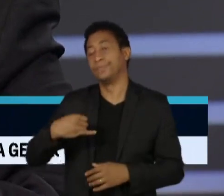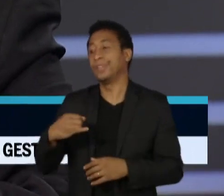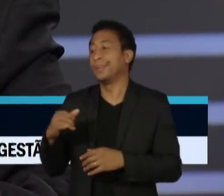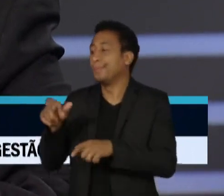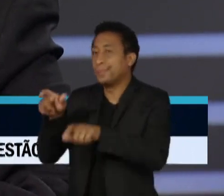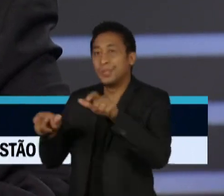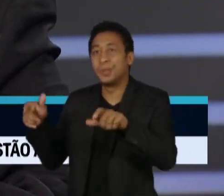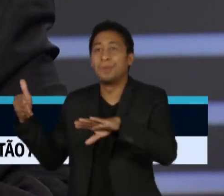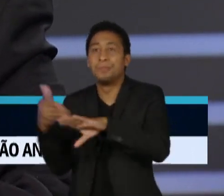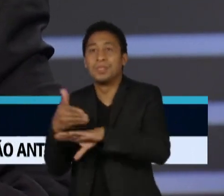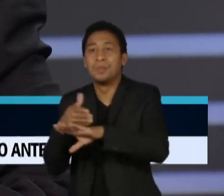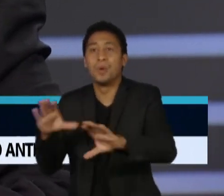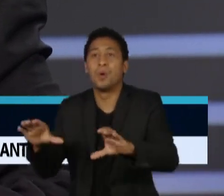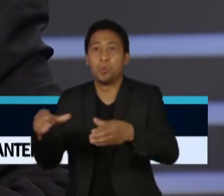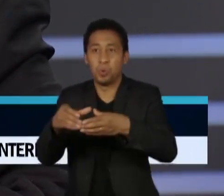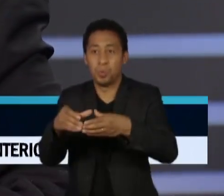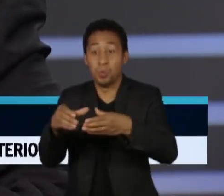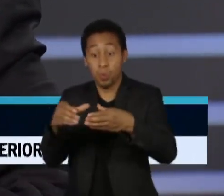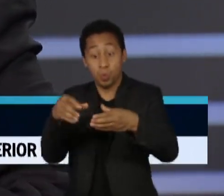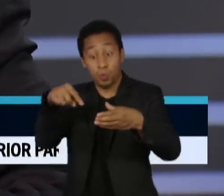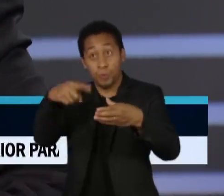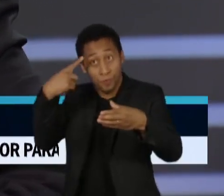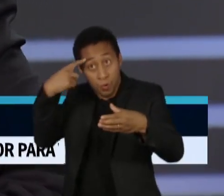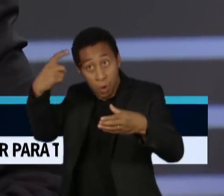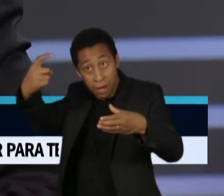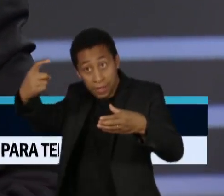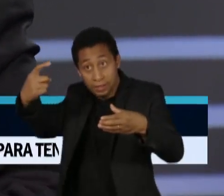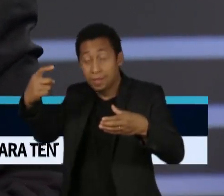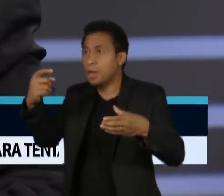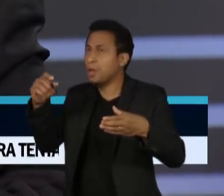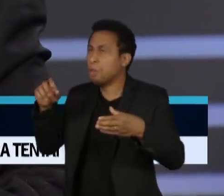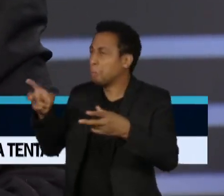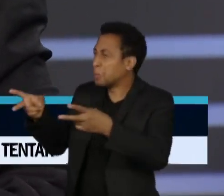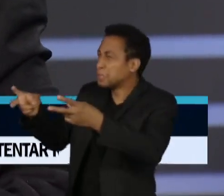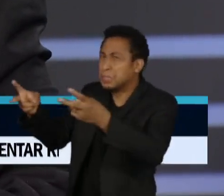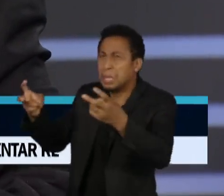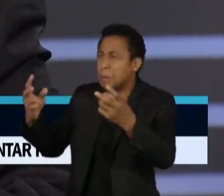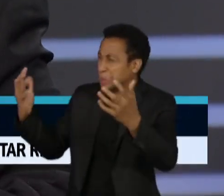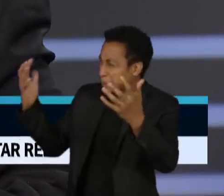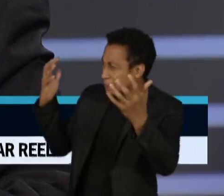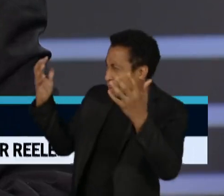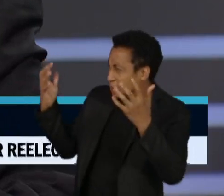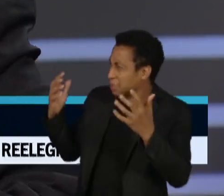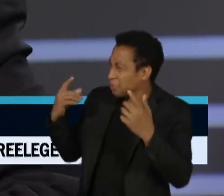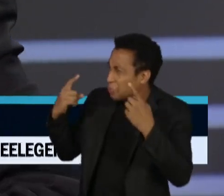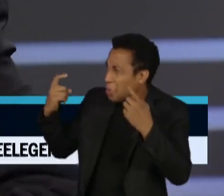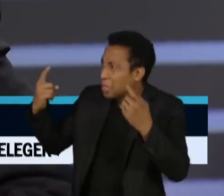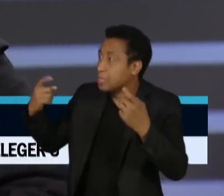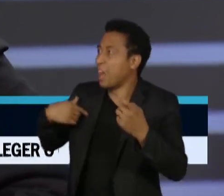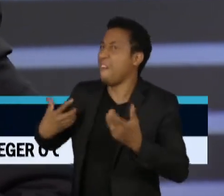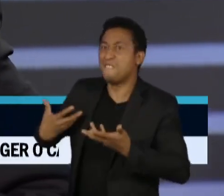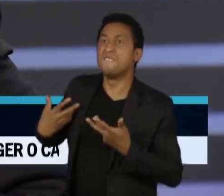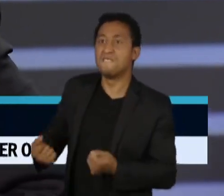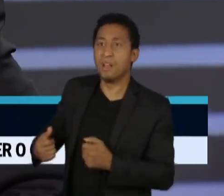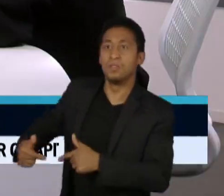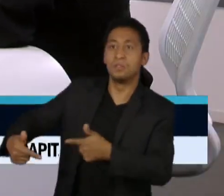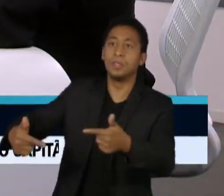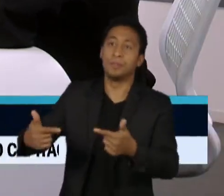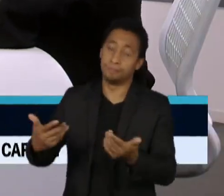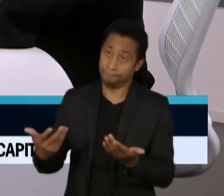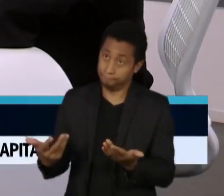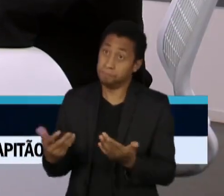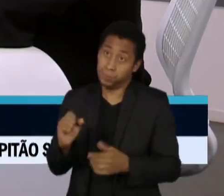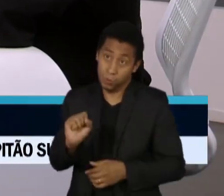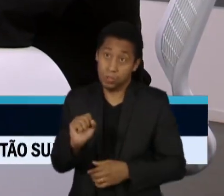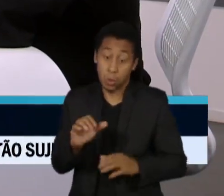que as redes sociais faz muito né você ganha visibilidade você é visto como alguém que de repente vira um herói dentro daquele